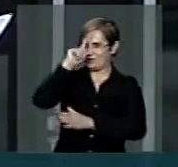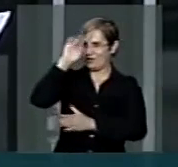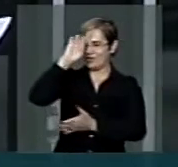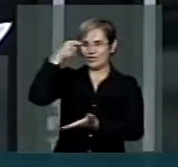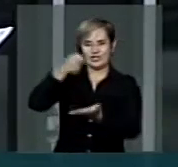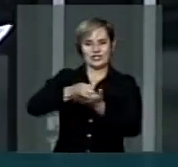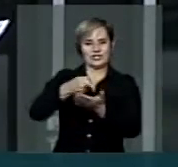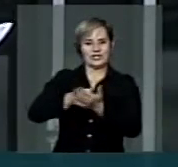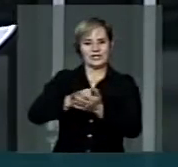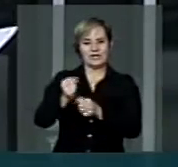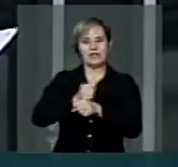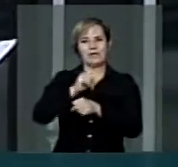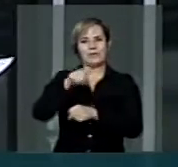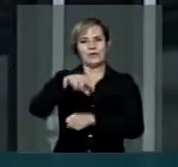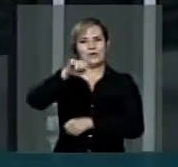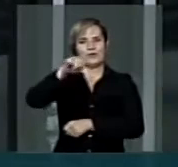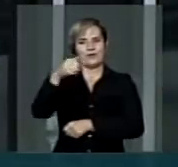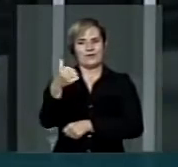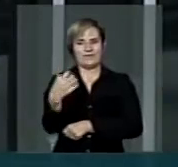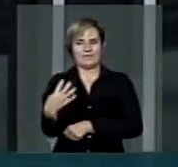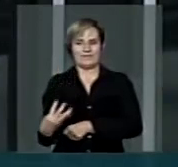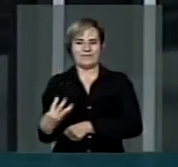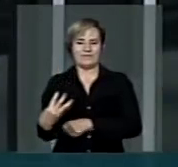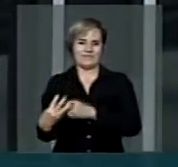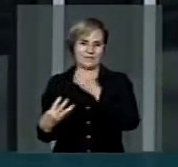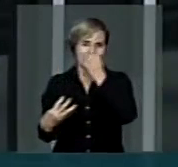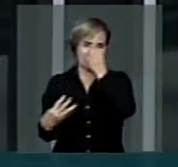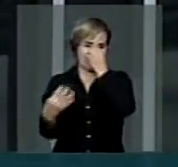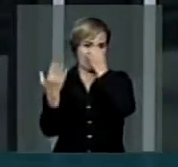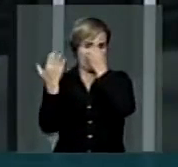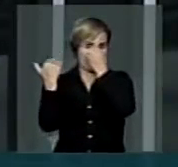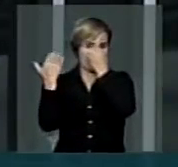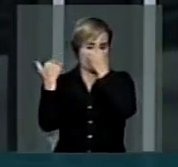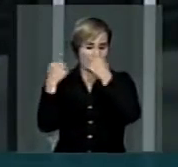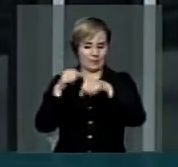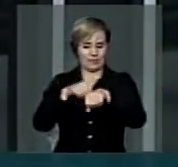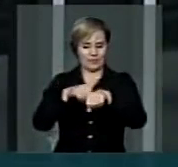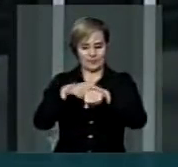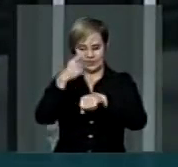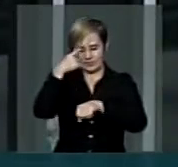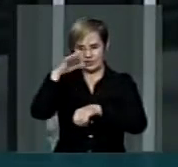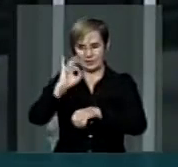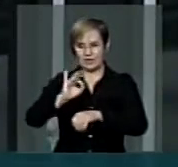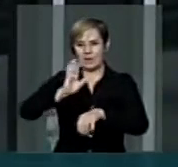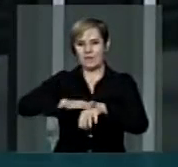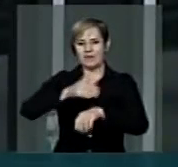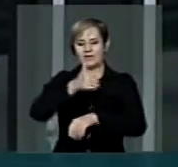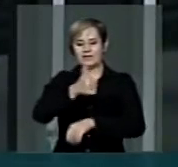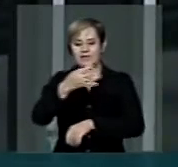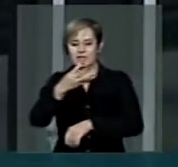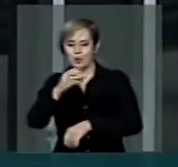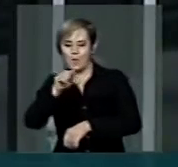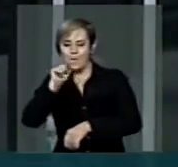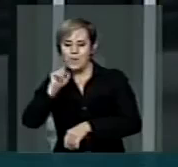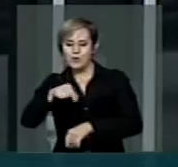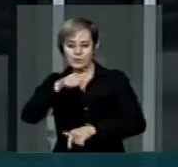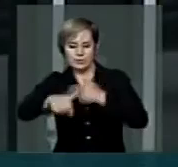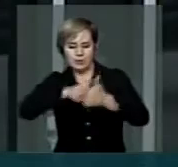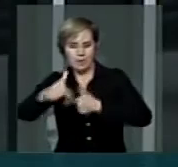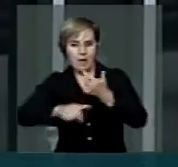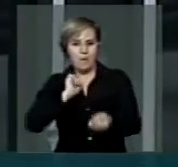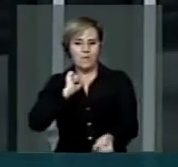militar em 1964. Naqueles dias, mais de 140 mil